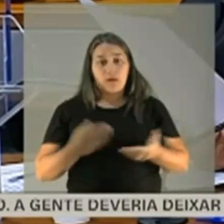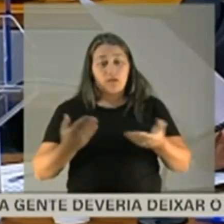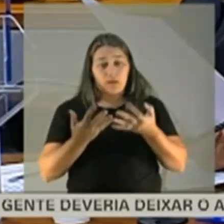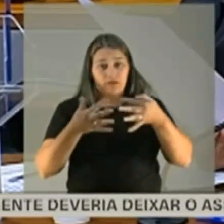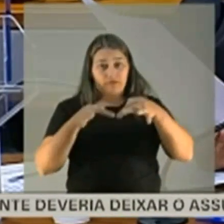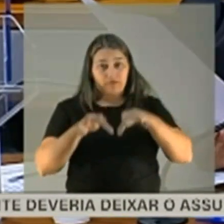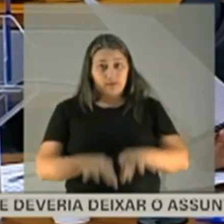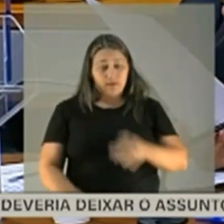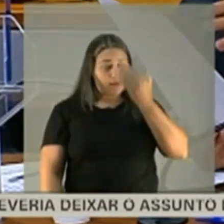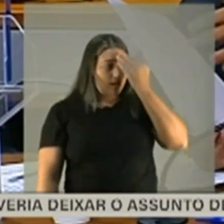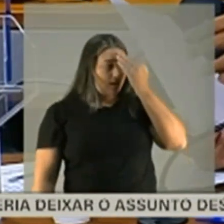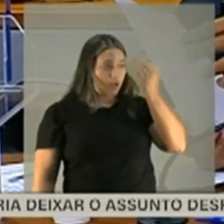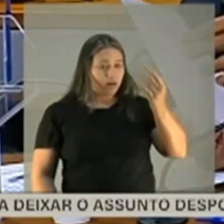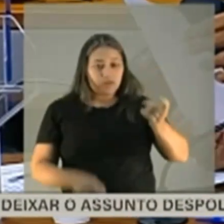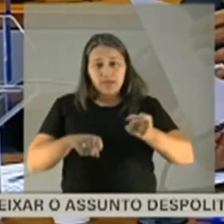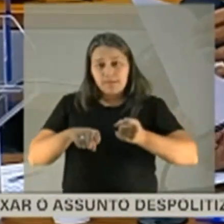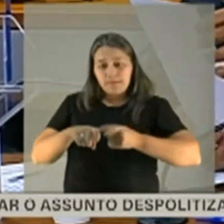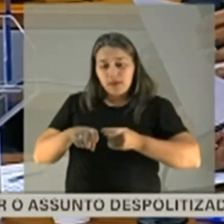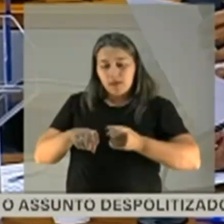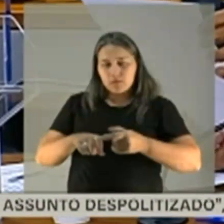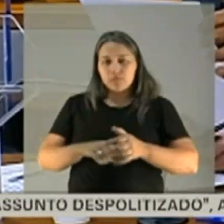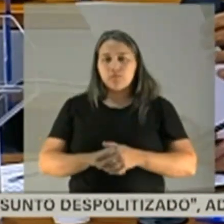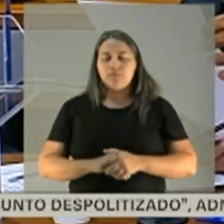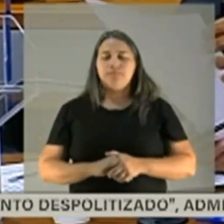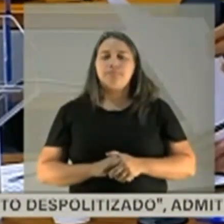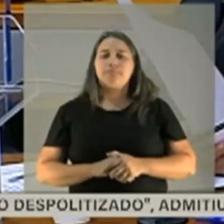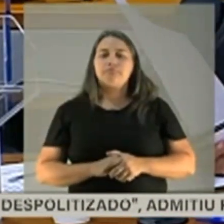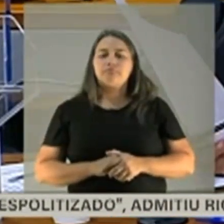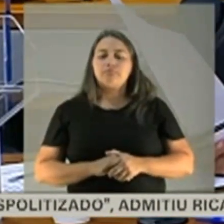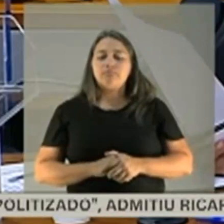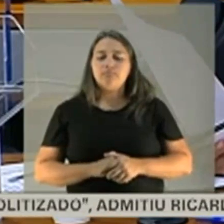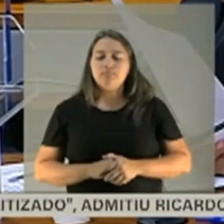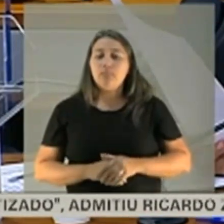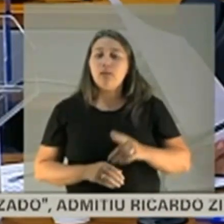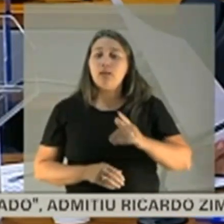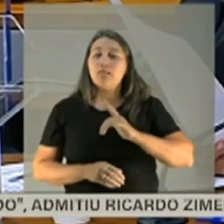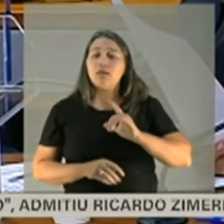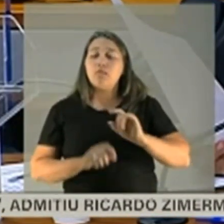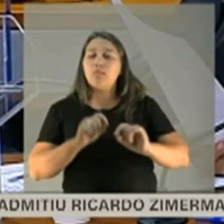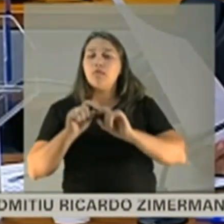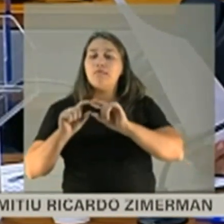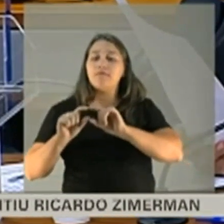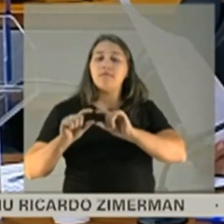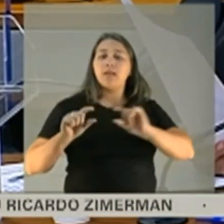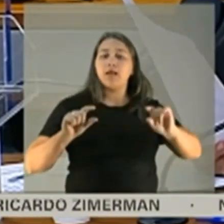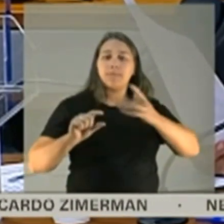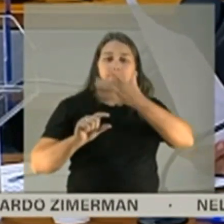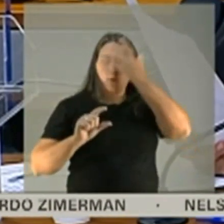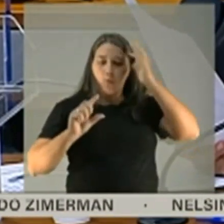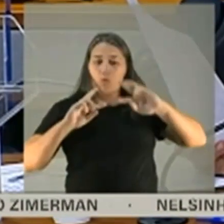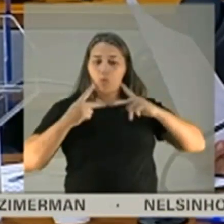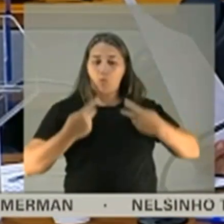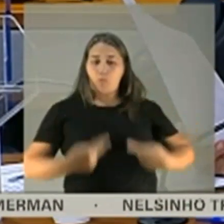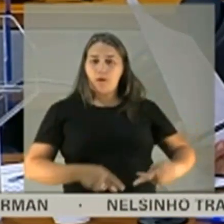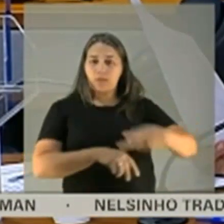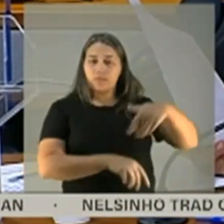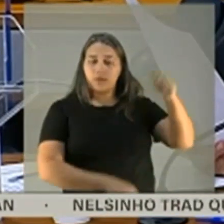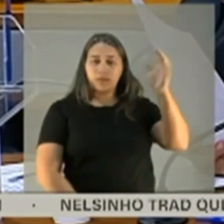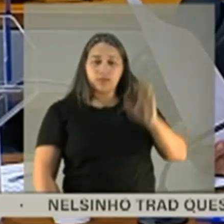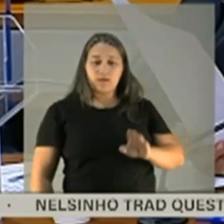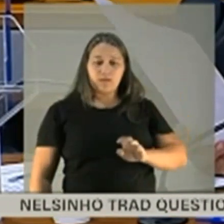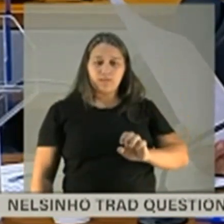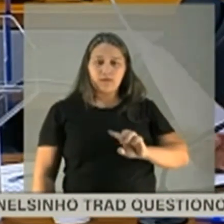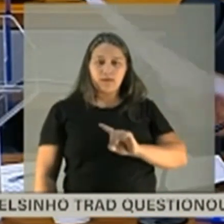encerrar, agradecendo os médicos, eu faço uma passagem de um grande humanista brasileiro, Dr. Bezerra